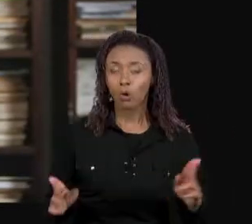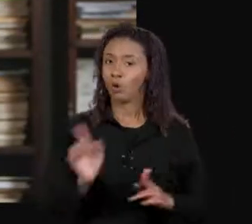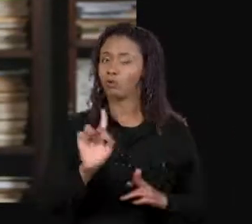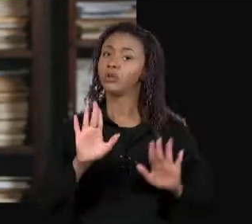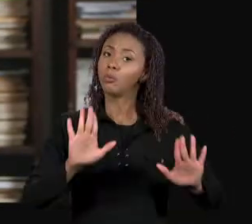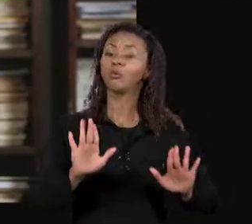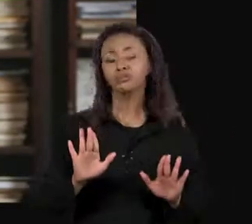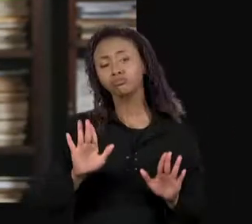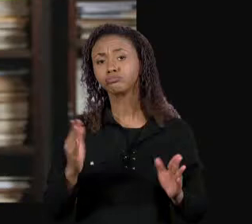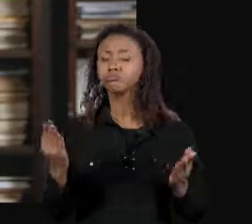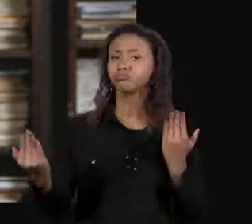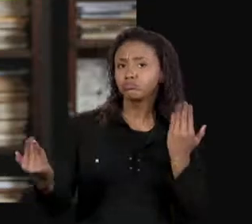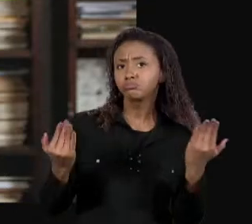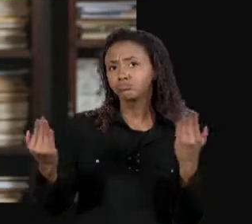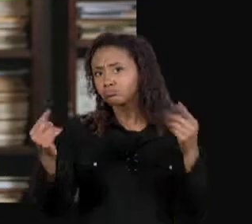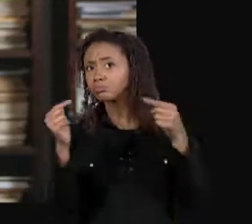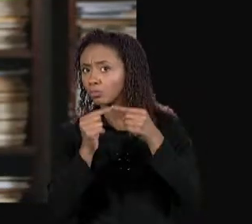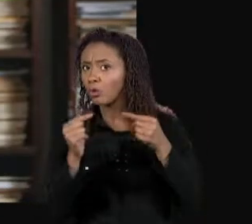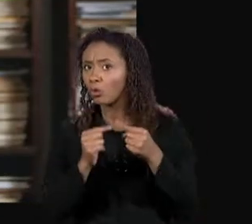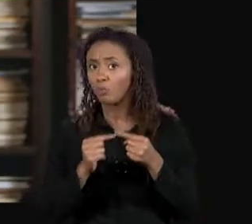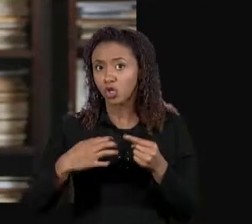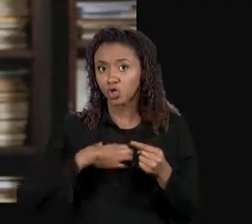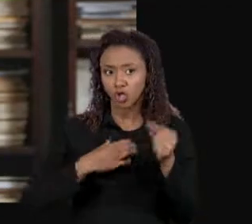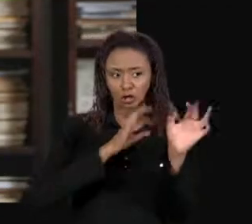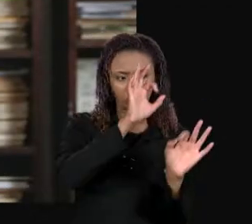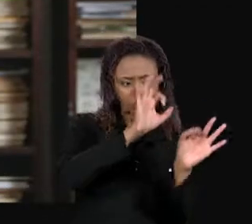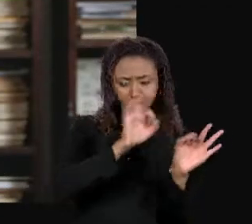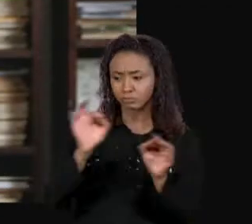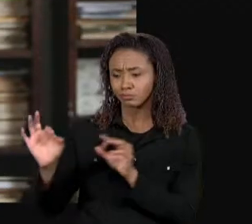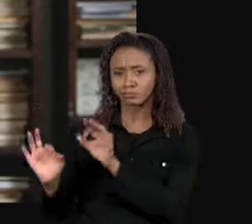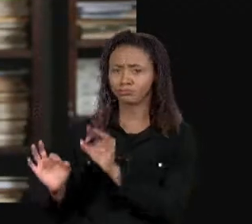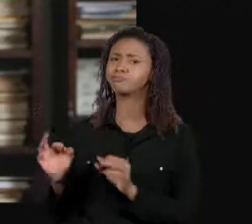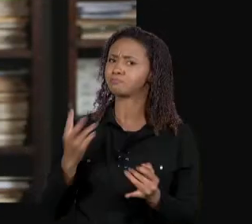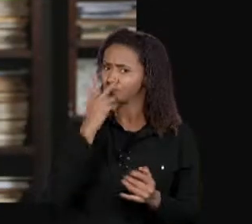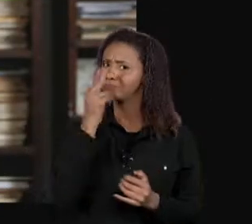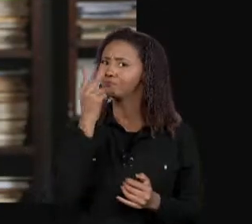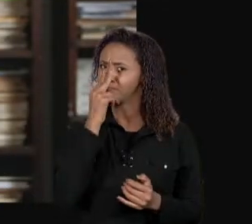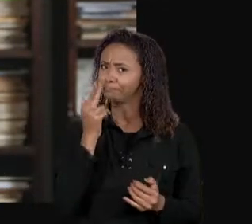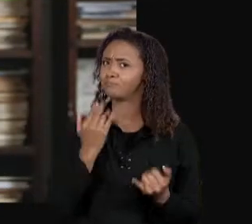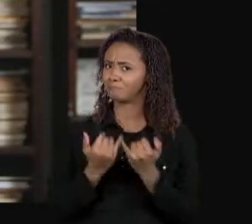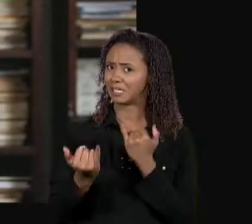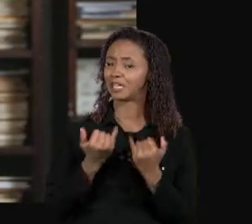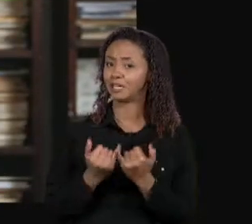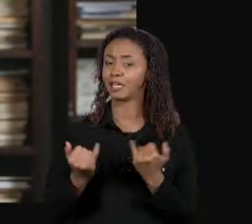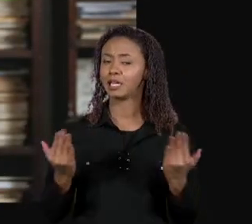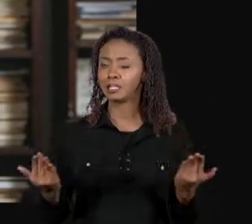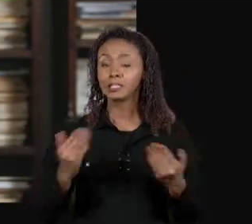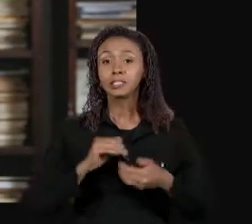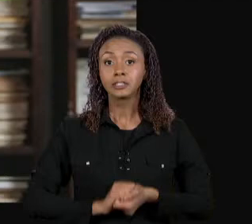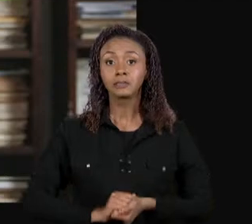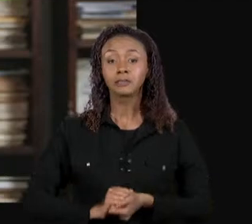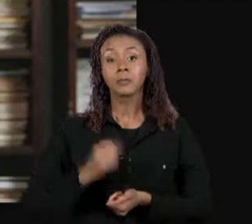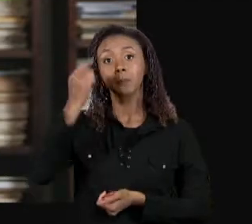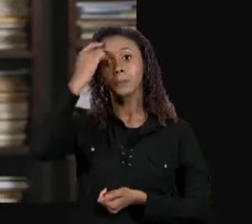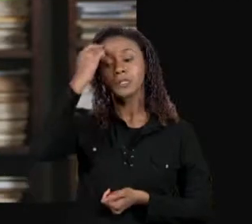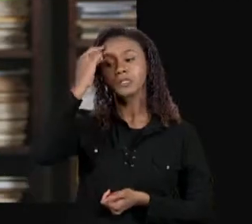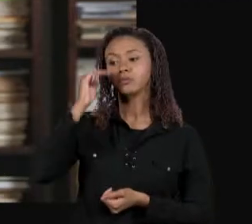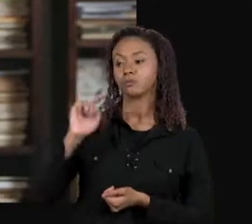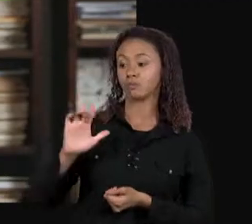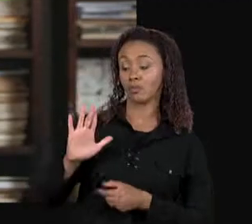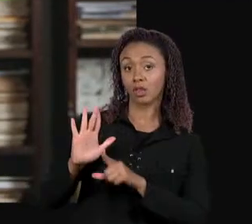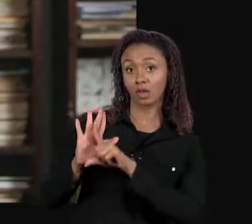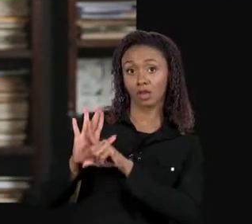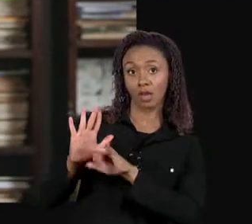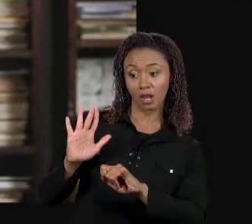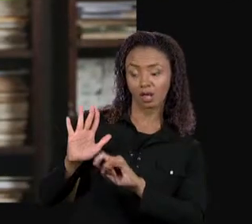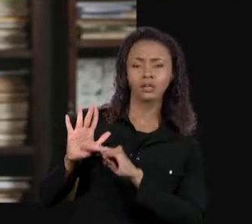Conselho. E o processo é muito parecido. Nós podemos ver, principalmente, a questão da lei como um